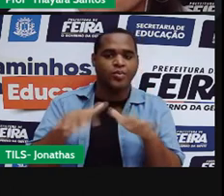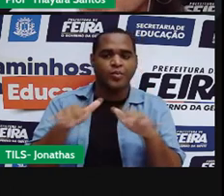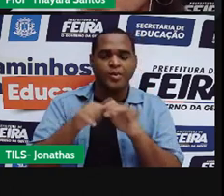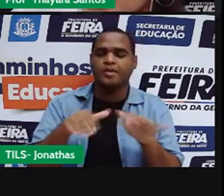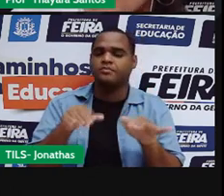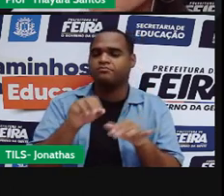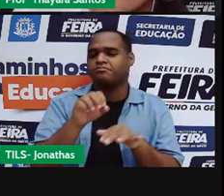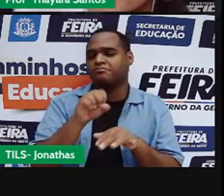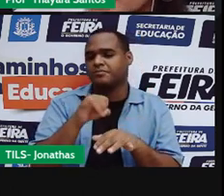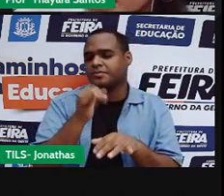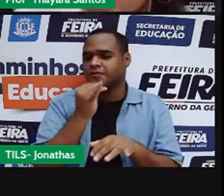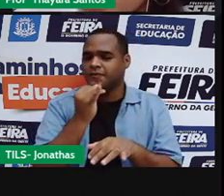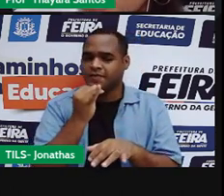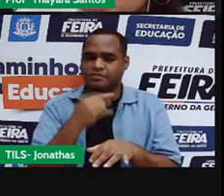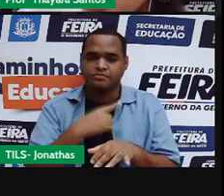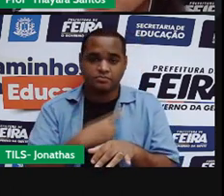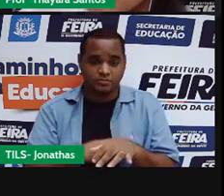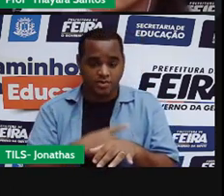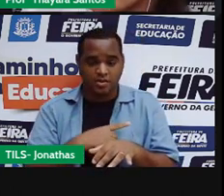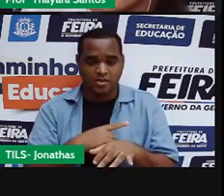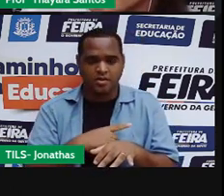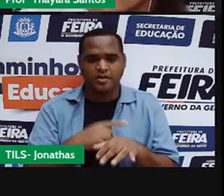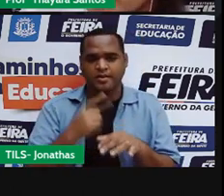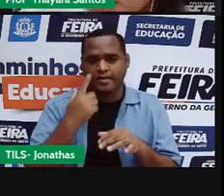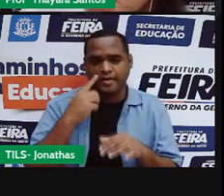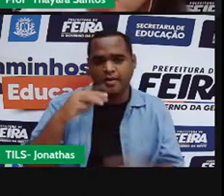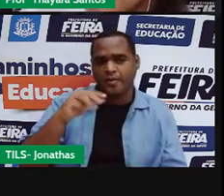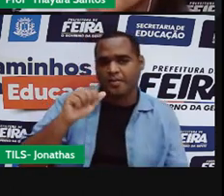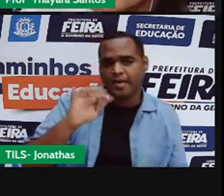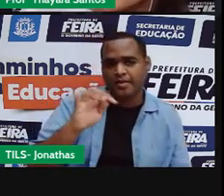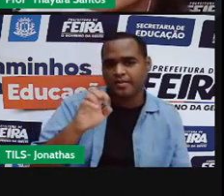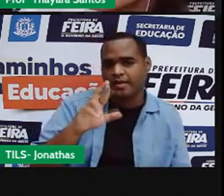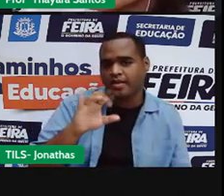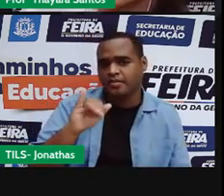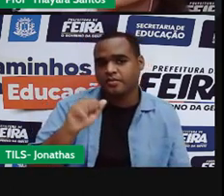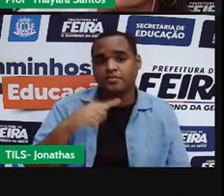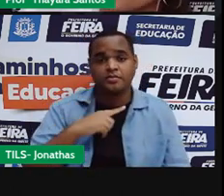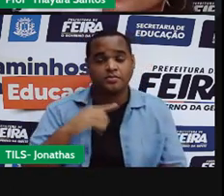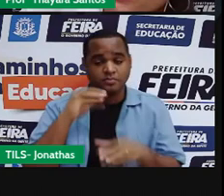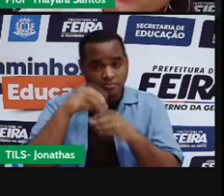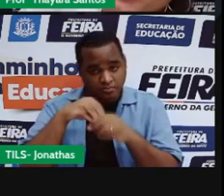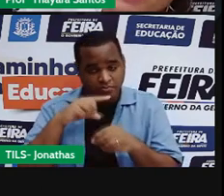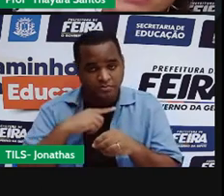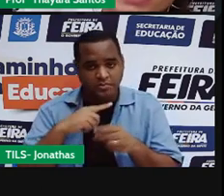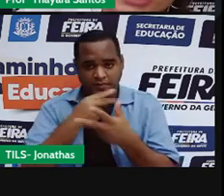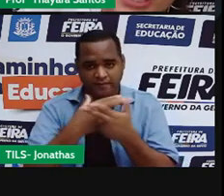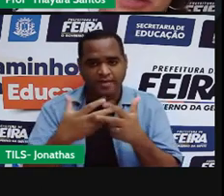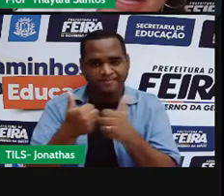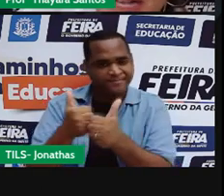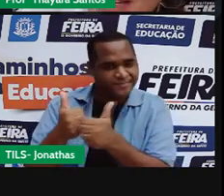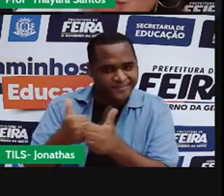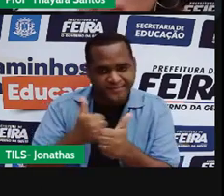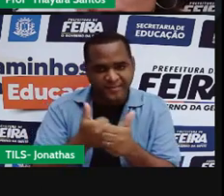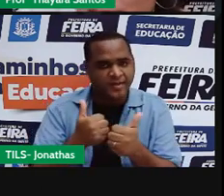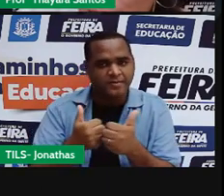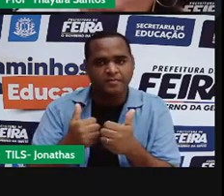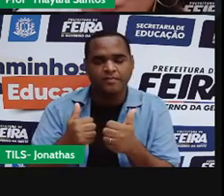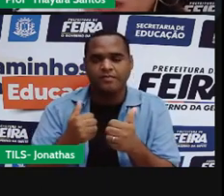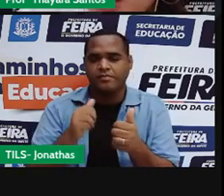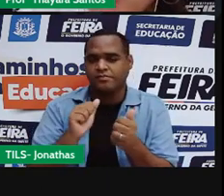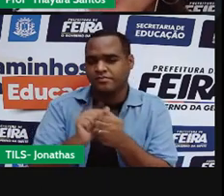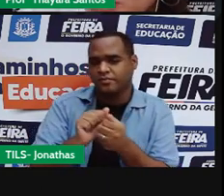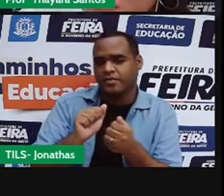tenho uma matéria que está assumindo uma forma que é fixa, os átomos eles estão próximos, mas não estão naquela